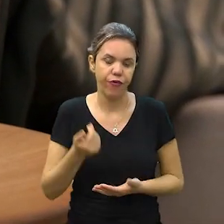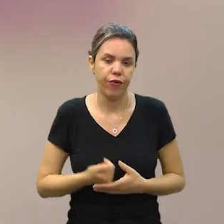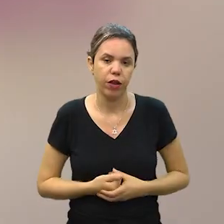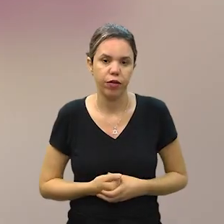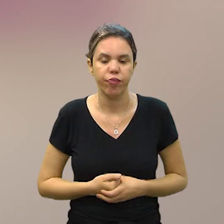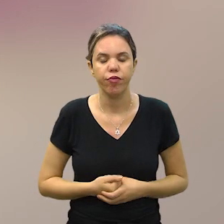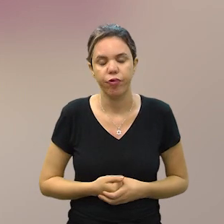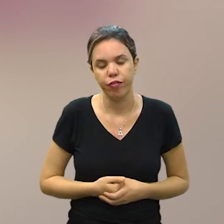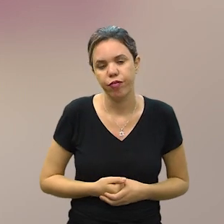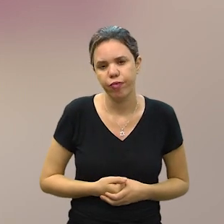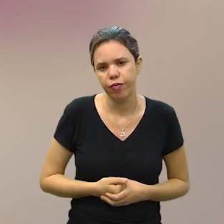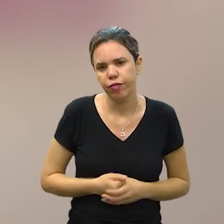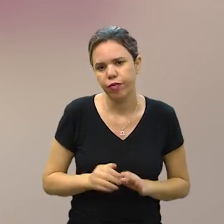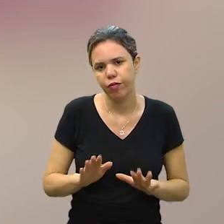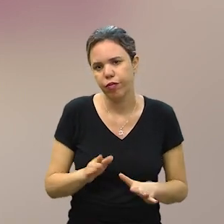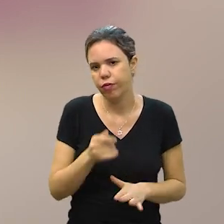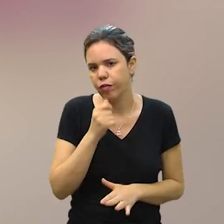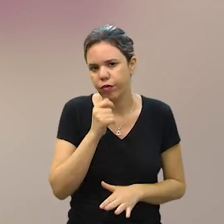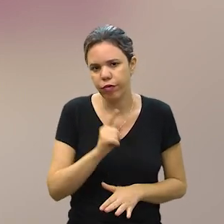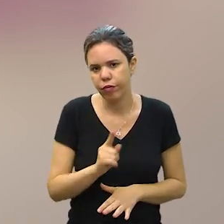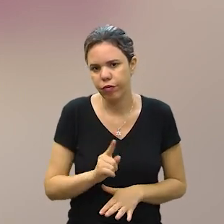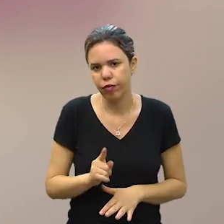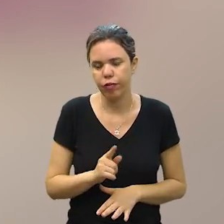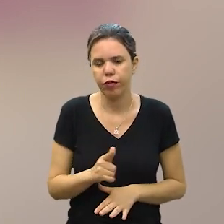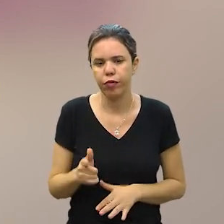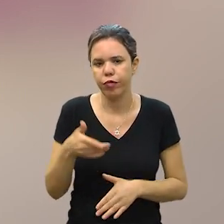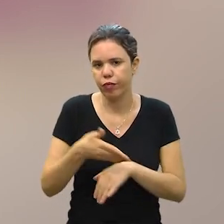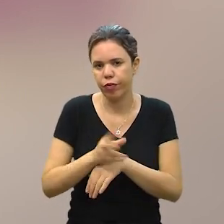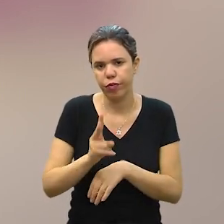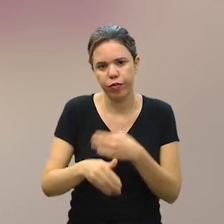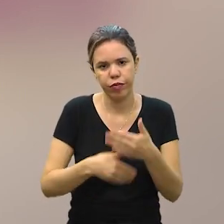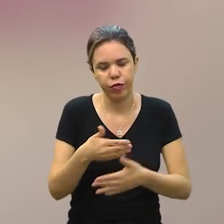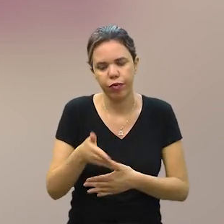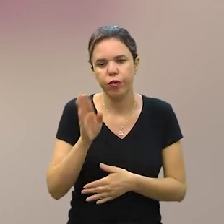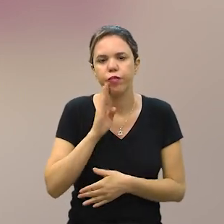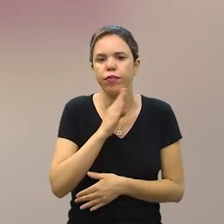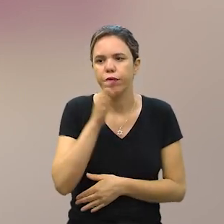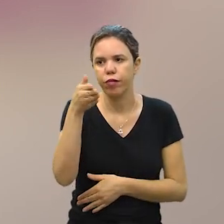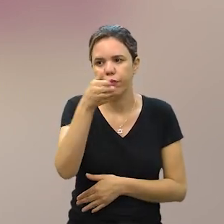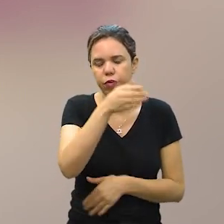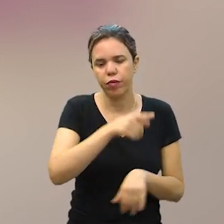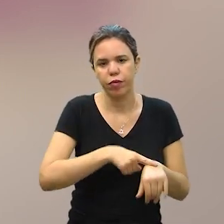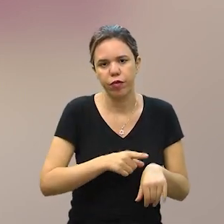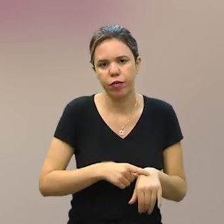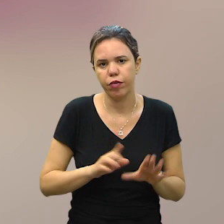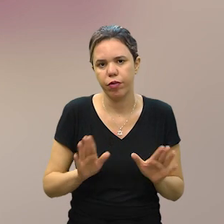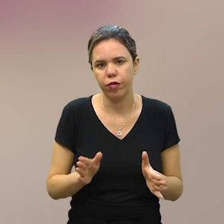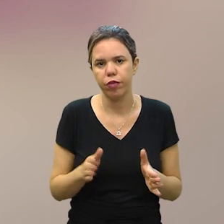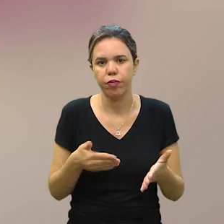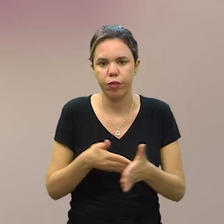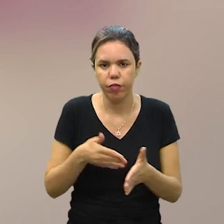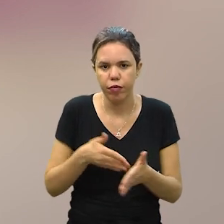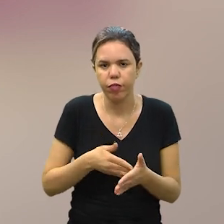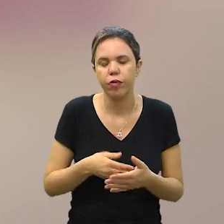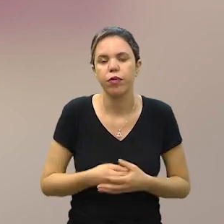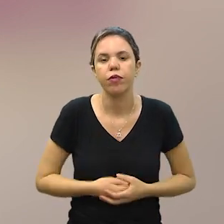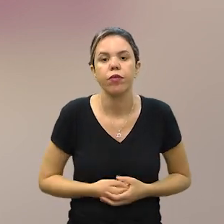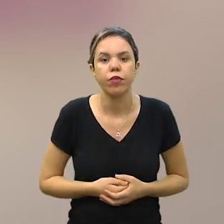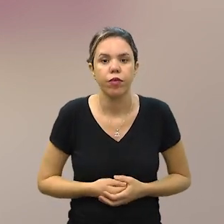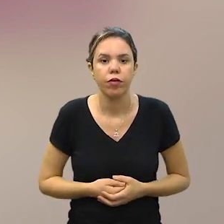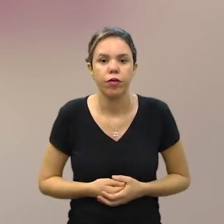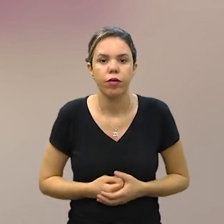fácil, né? Apesar de não estarem frequentemente nos bares, nos momentos restritos,